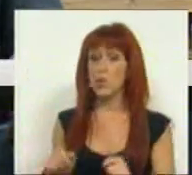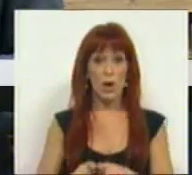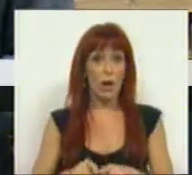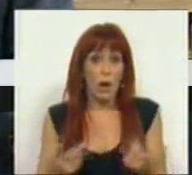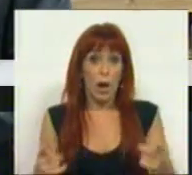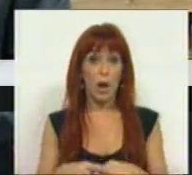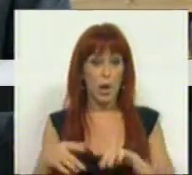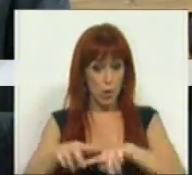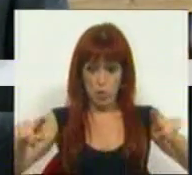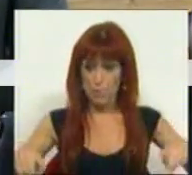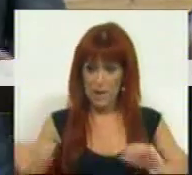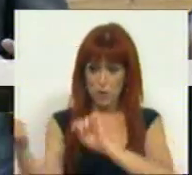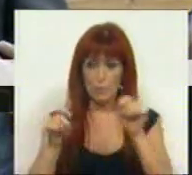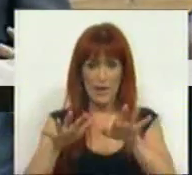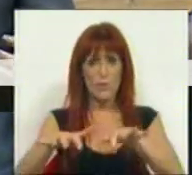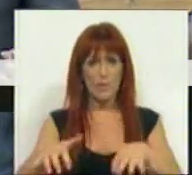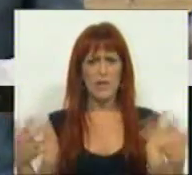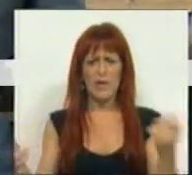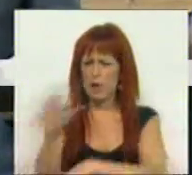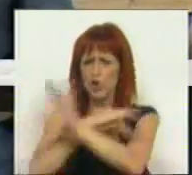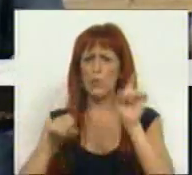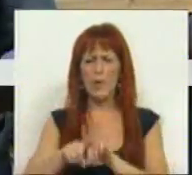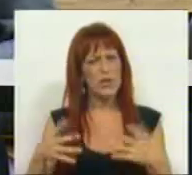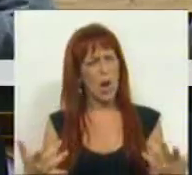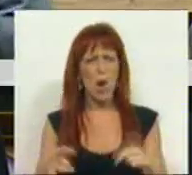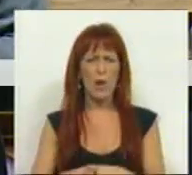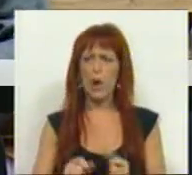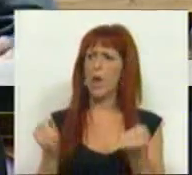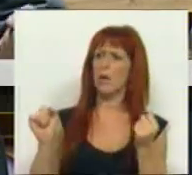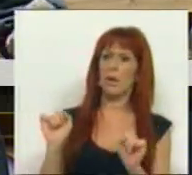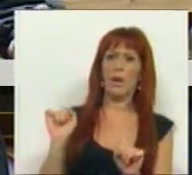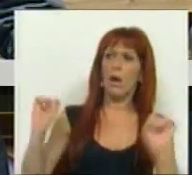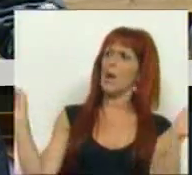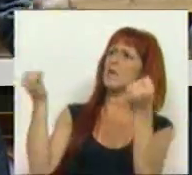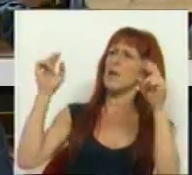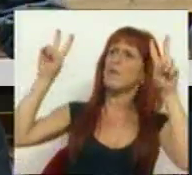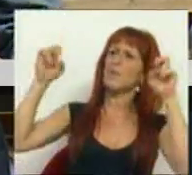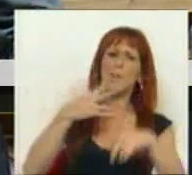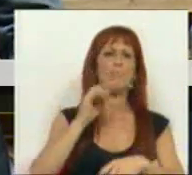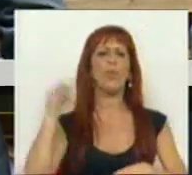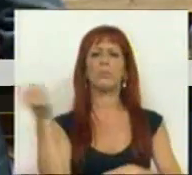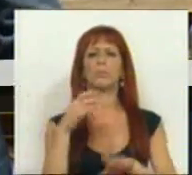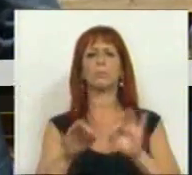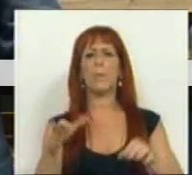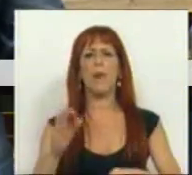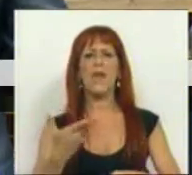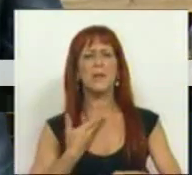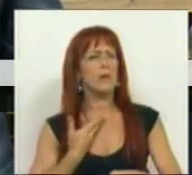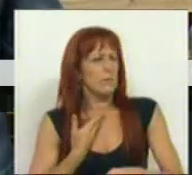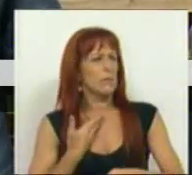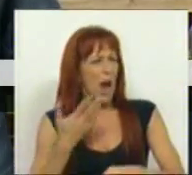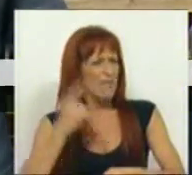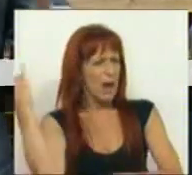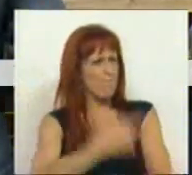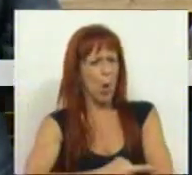espaços dos debates europeus, ficasse agora aqui resgatado por esta unanimidade que o PSD parece